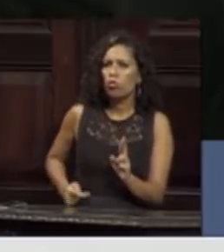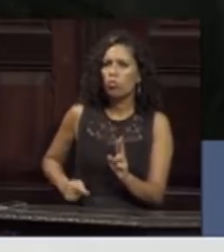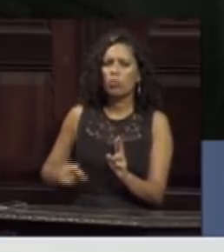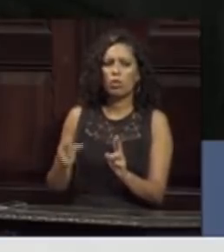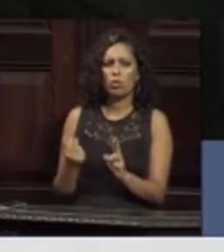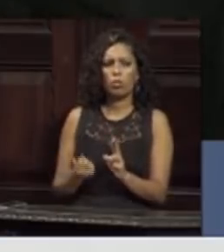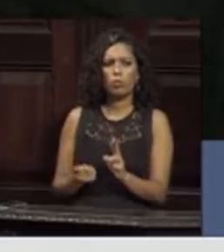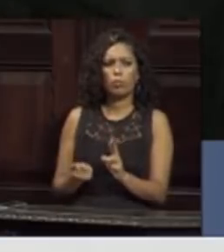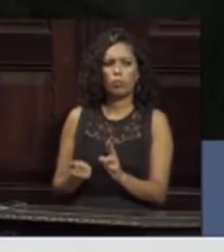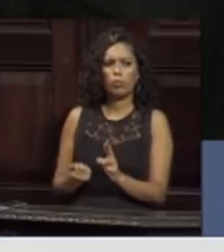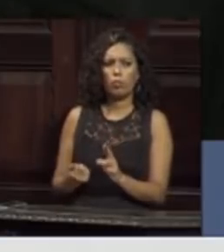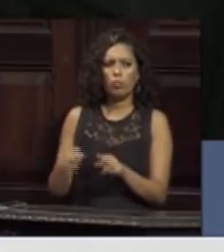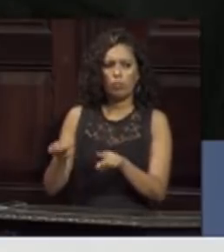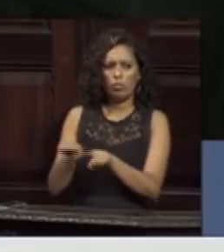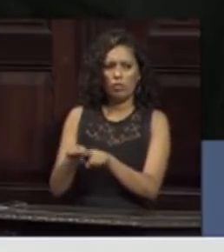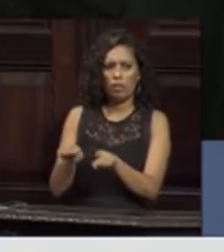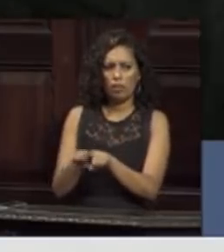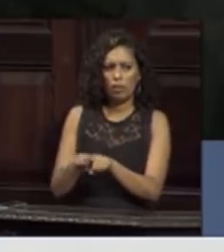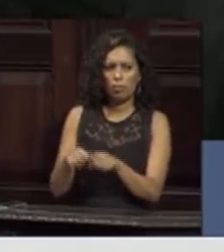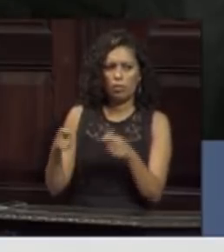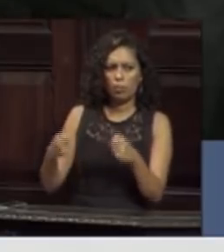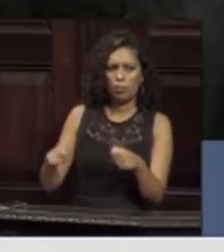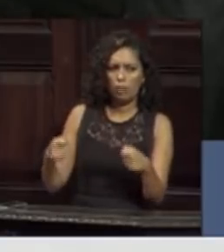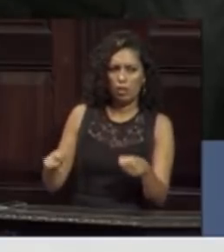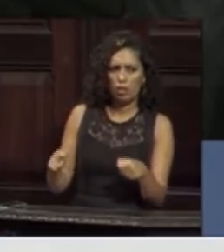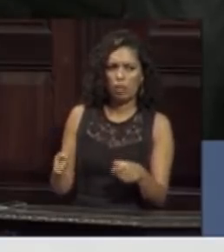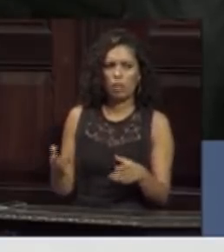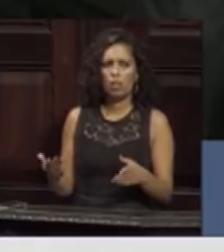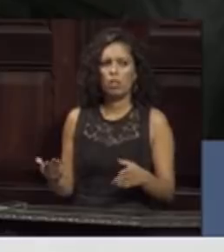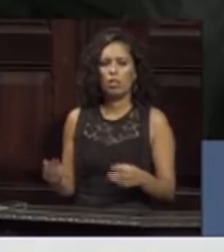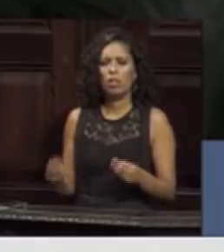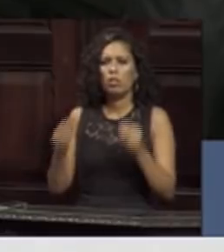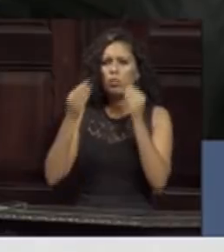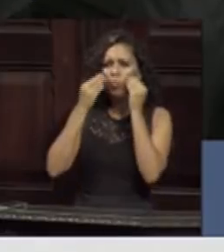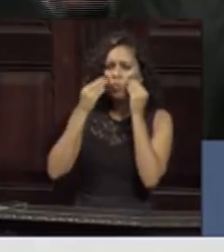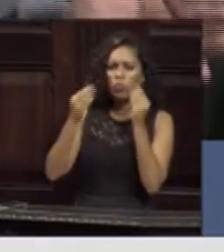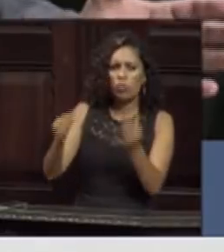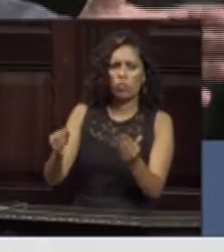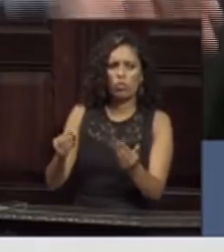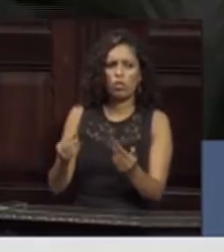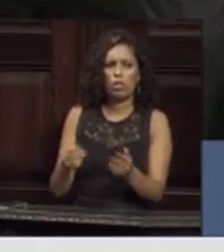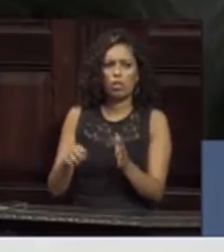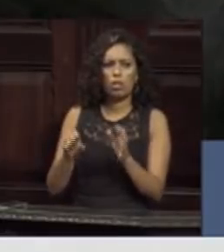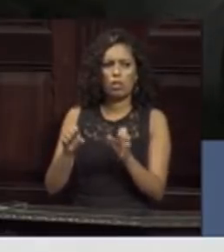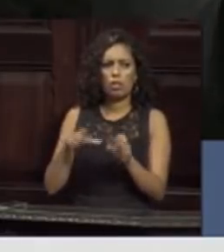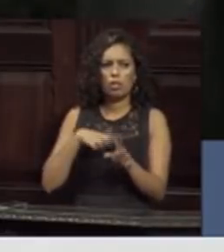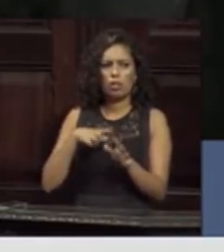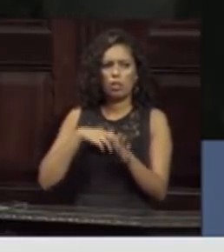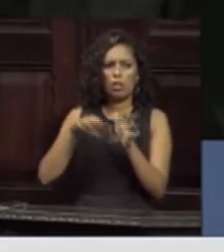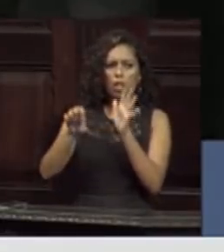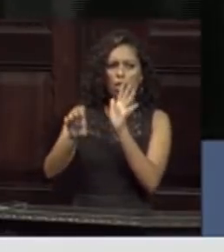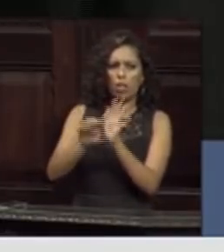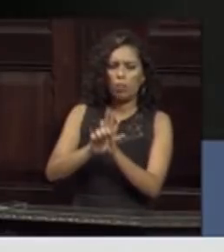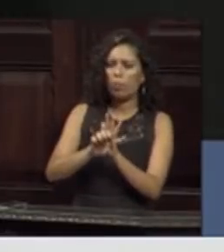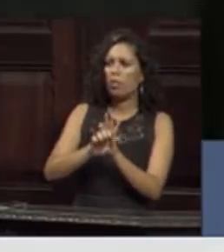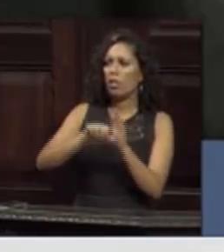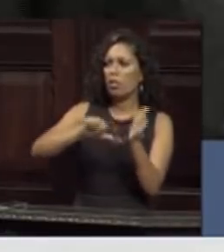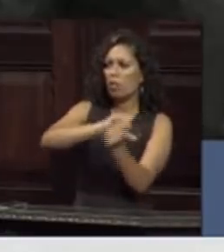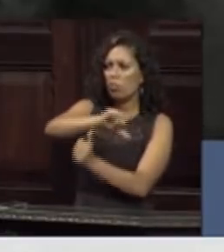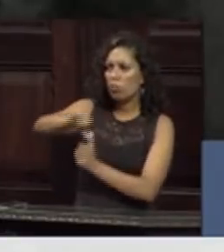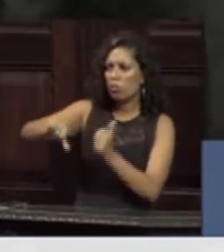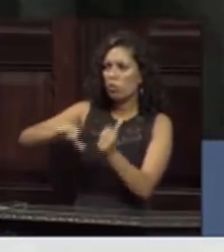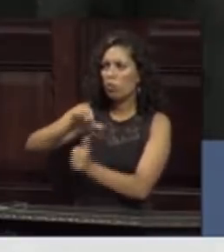de transparência a que o governo estaria submetido em relação a essa operação de crédito, a emenda da bancada do PT, que agora foi feita a correção, o deputado André